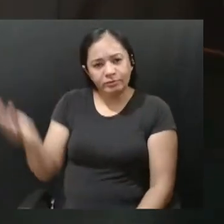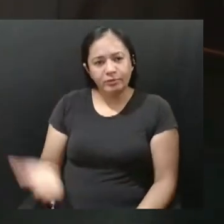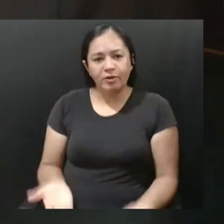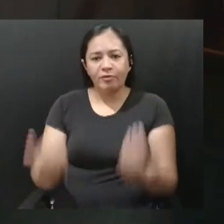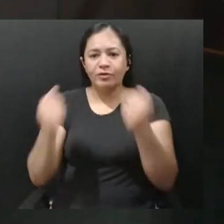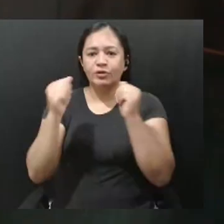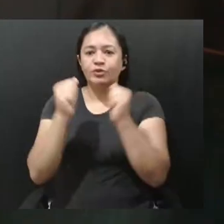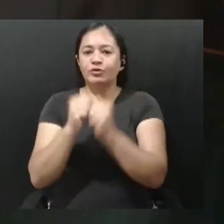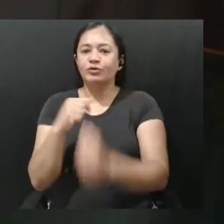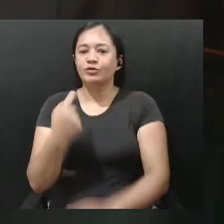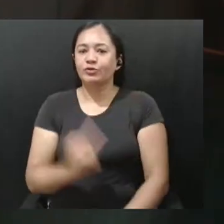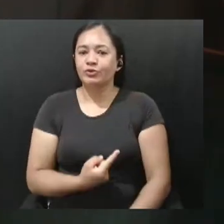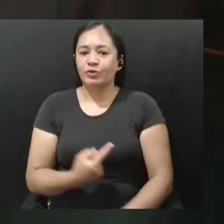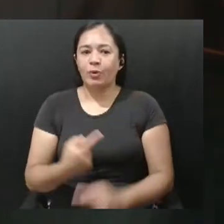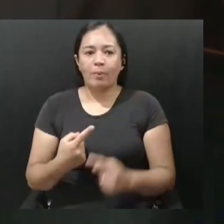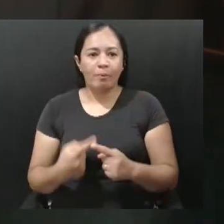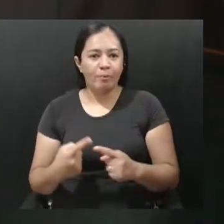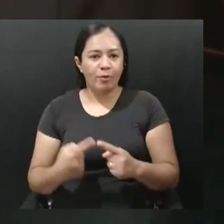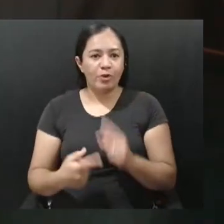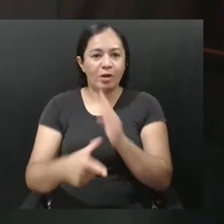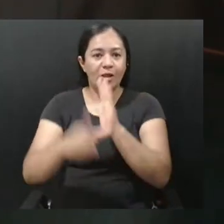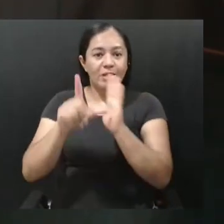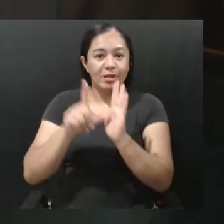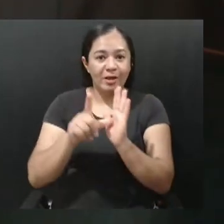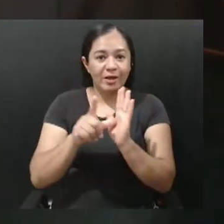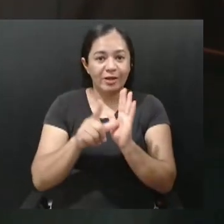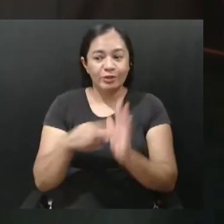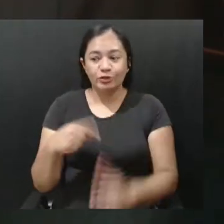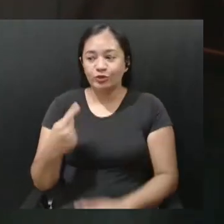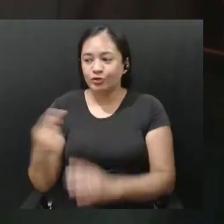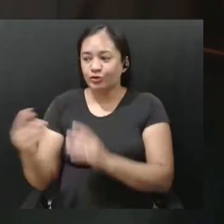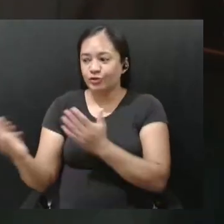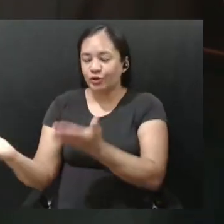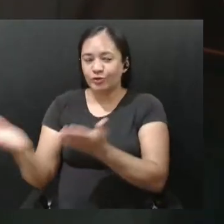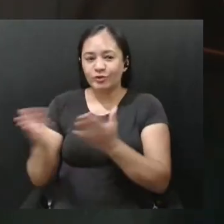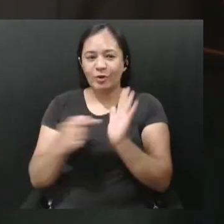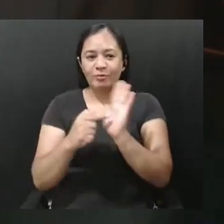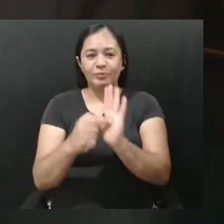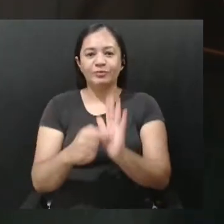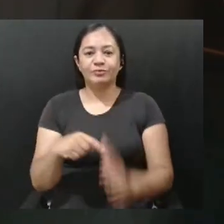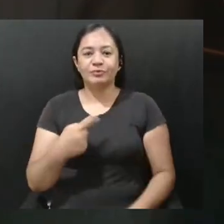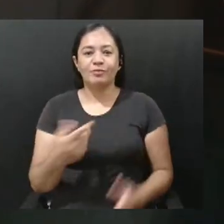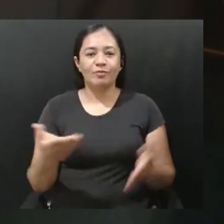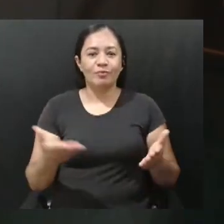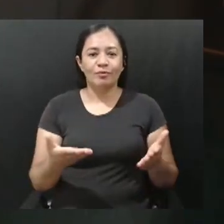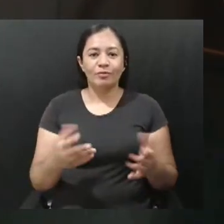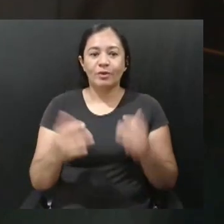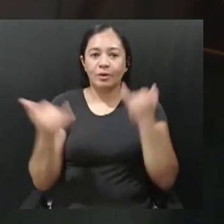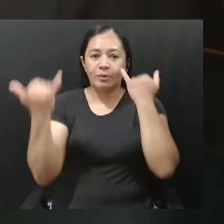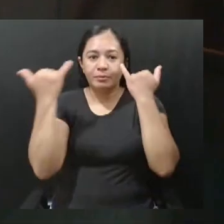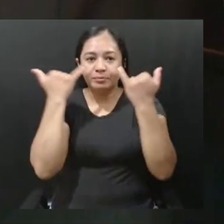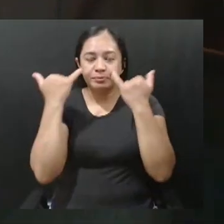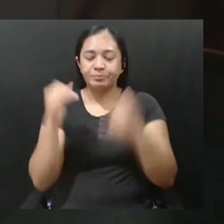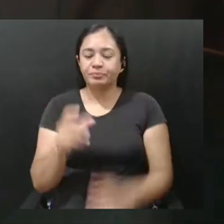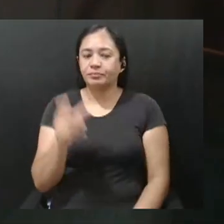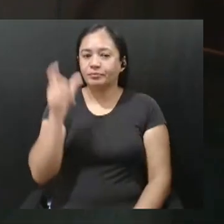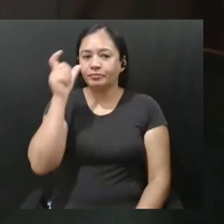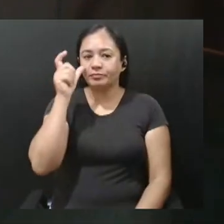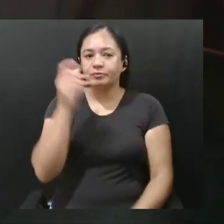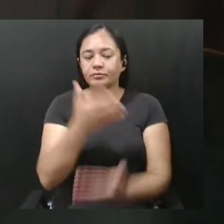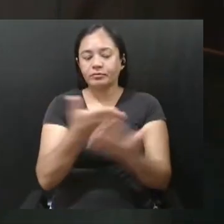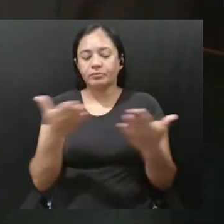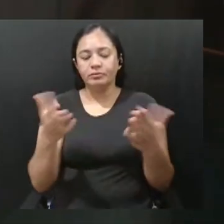porque antes de apresentar os nossos convidados, vamos a uma informação bem interessante para você que está ligadinho aqui na TV